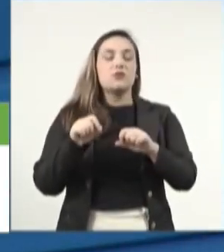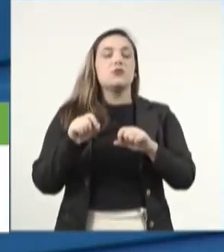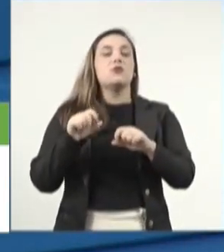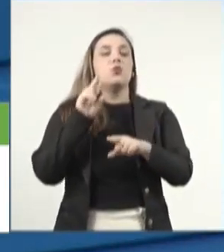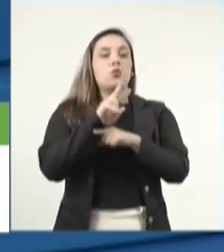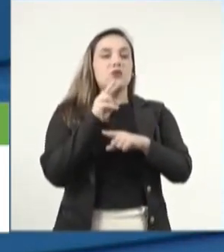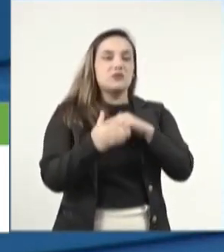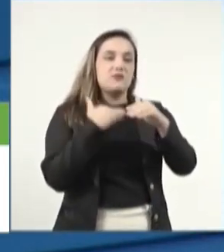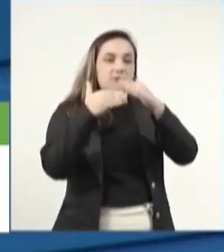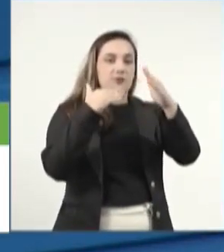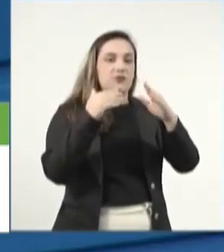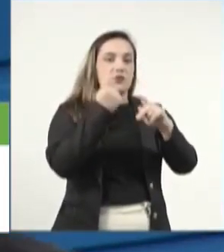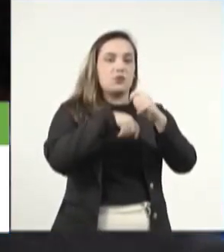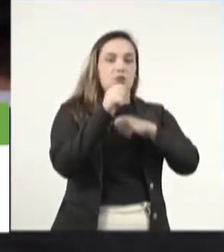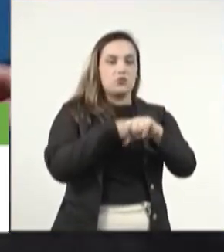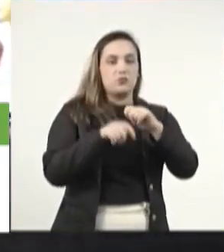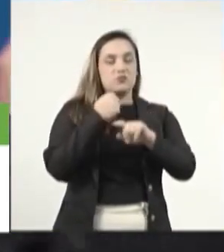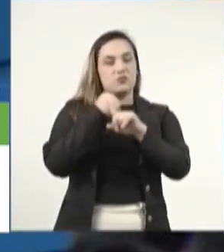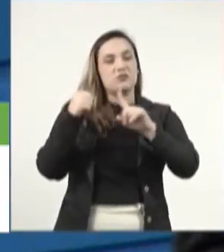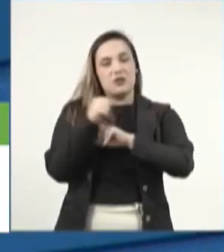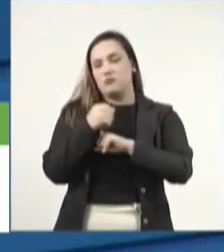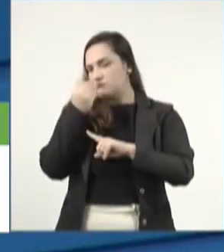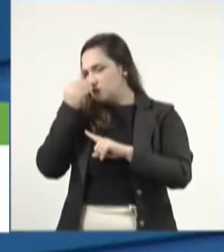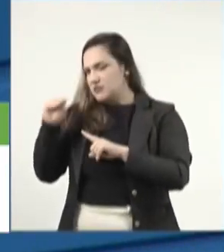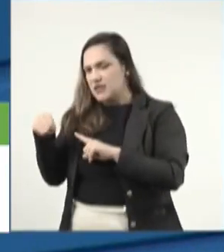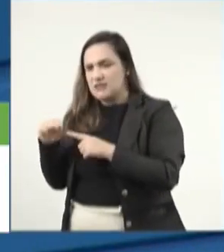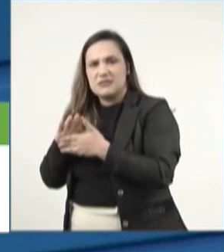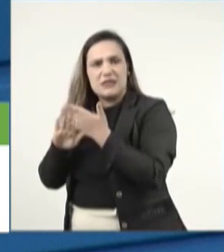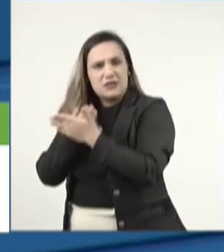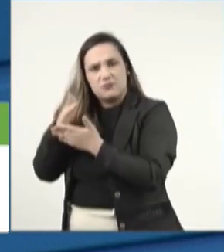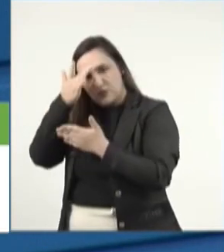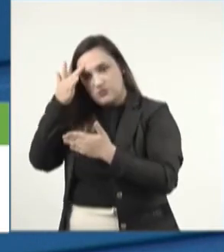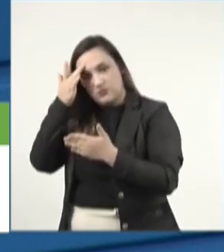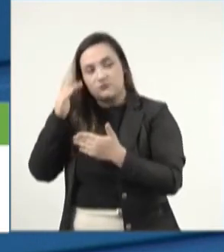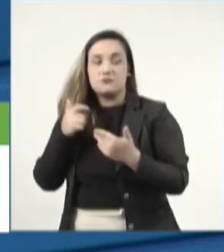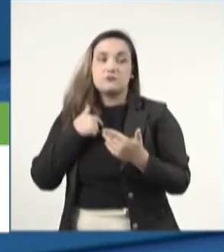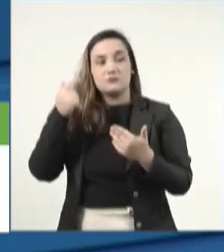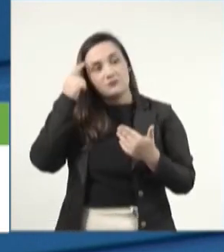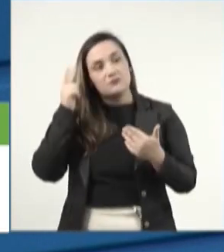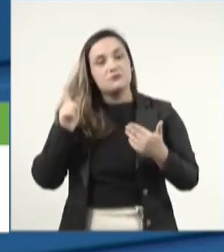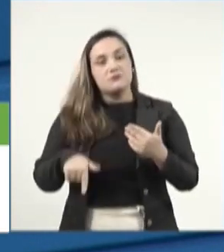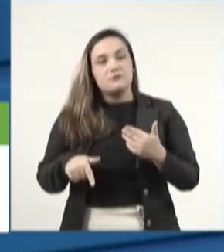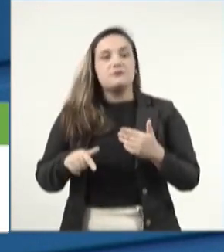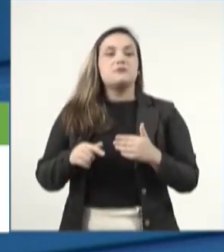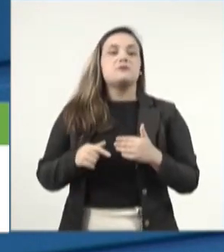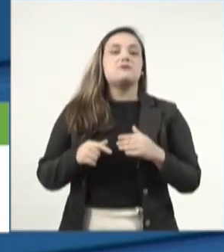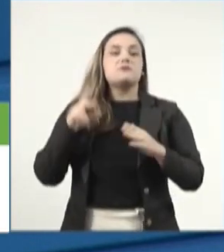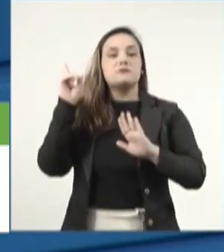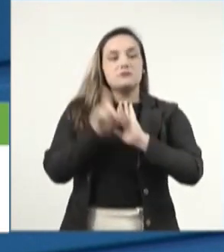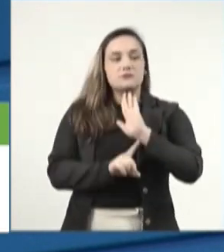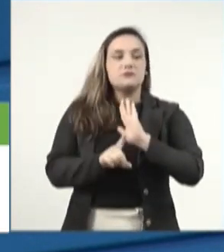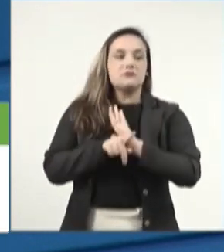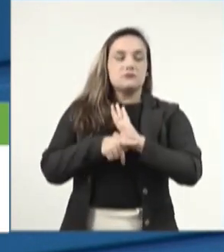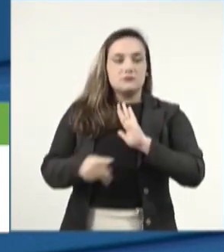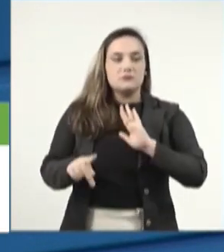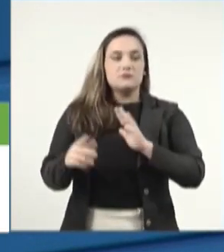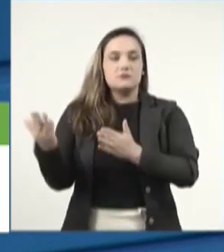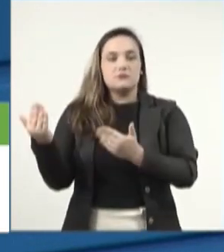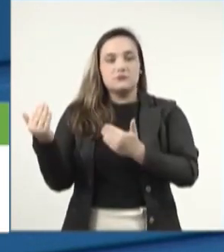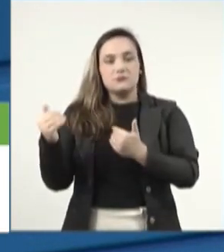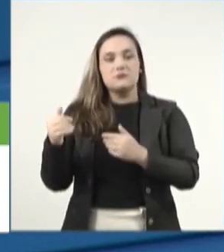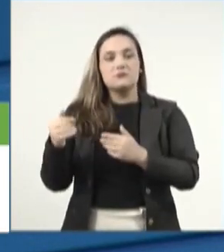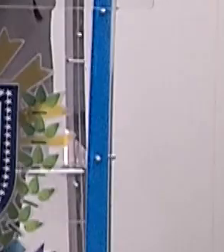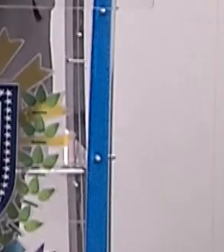e social, sem deixar ninguém para trás. Então, creio que é uma questão democrática e de direito também para os nossos